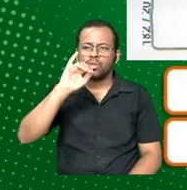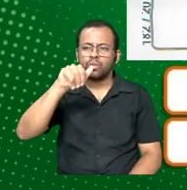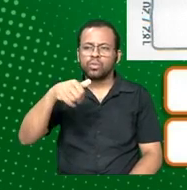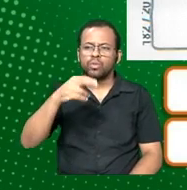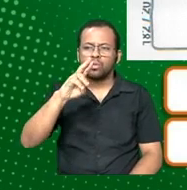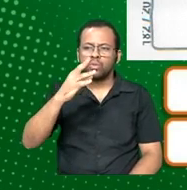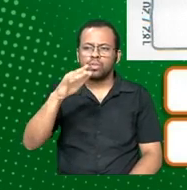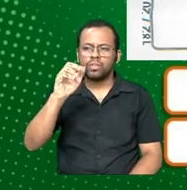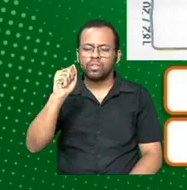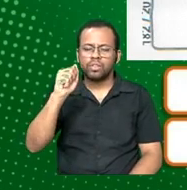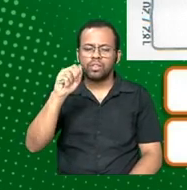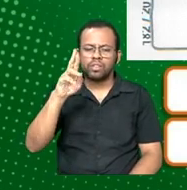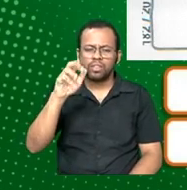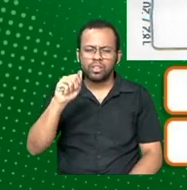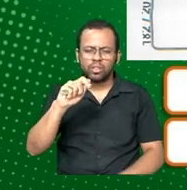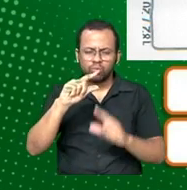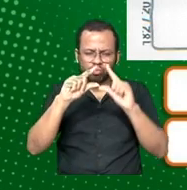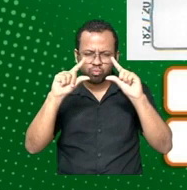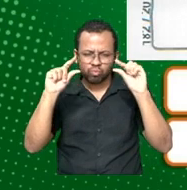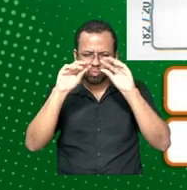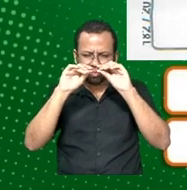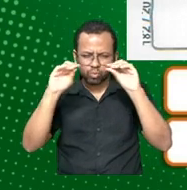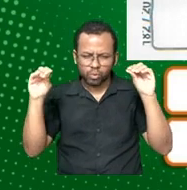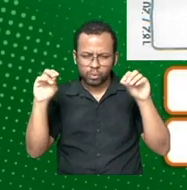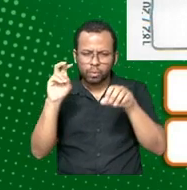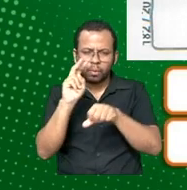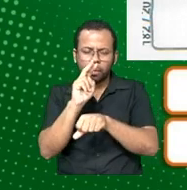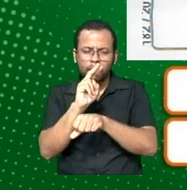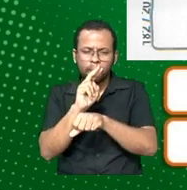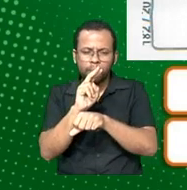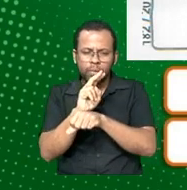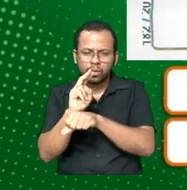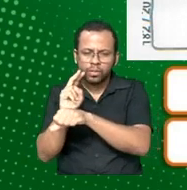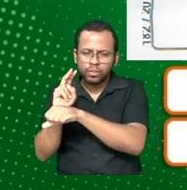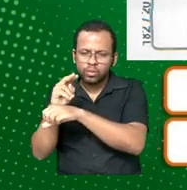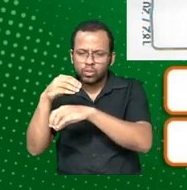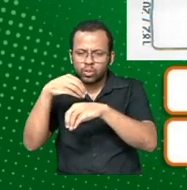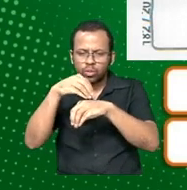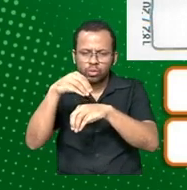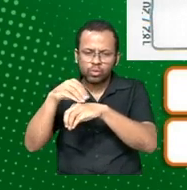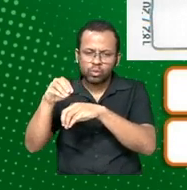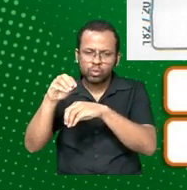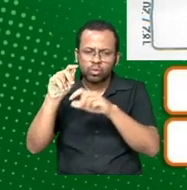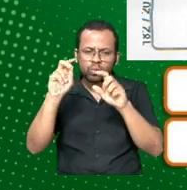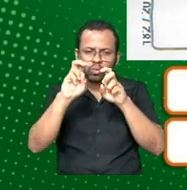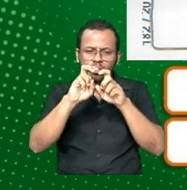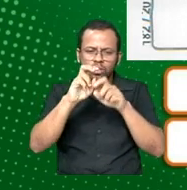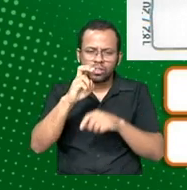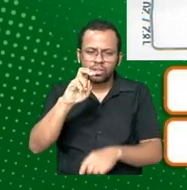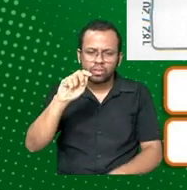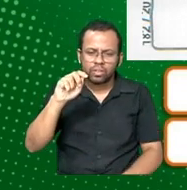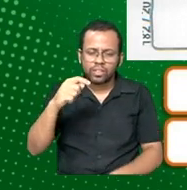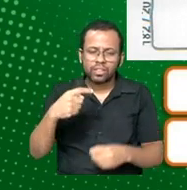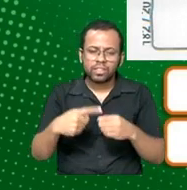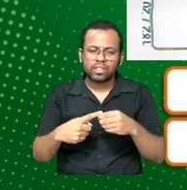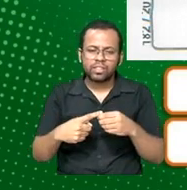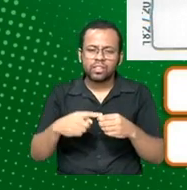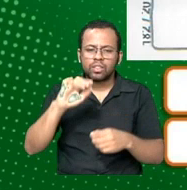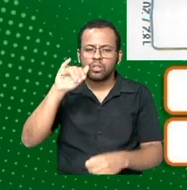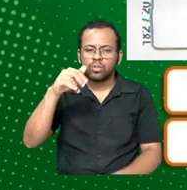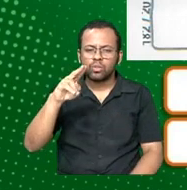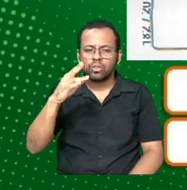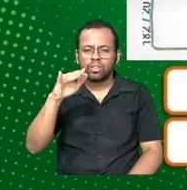Juciara tá ali um pouquinho encoberto né pela proteção dos dados acabou colocando o nome abaixo onde seria a cidade então